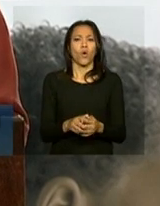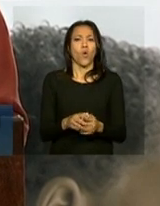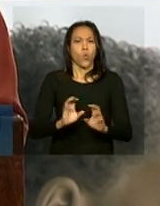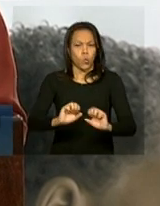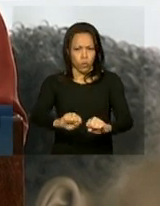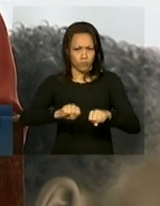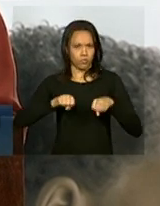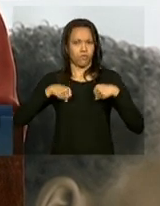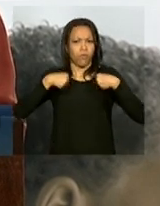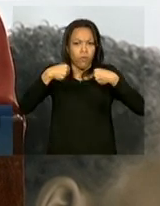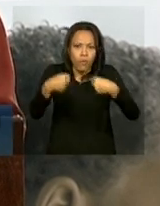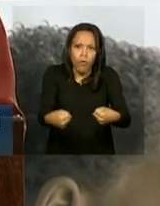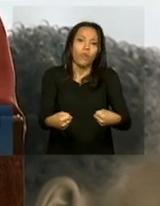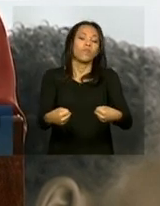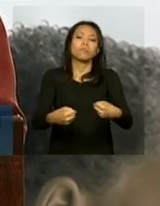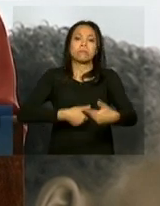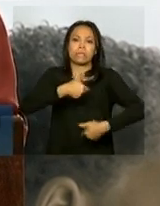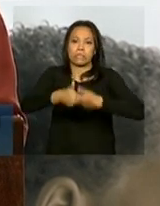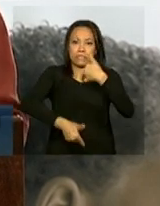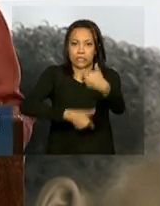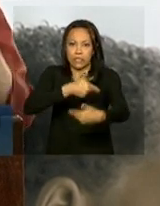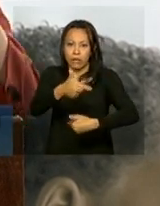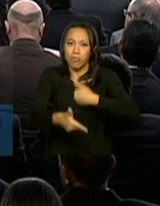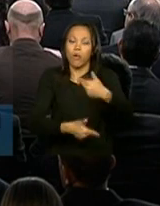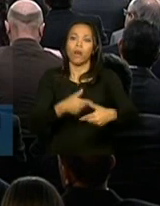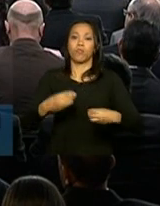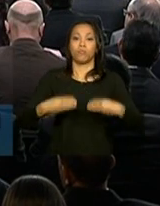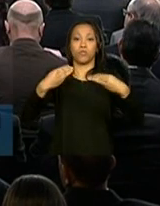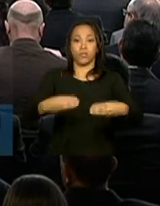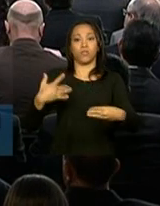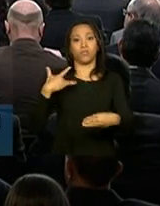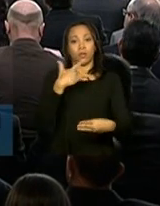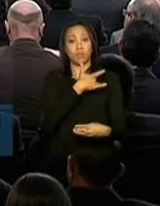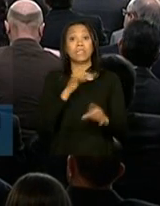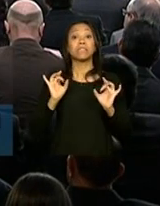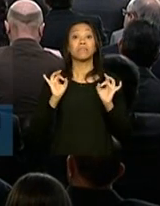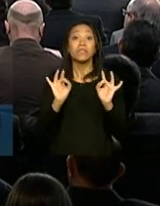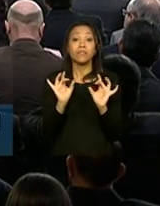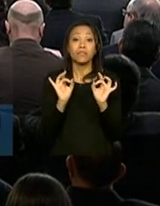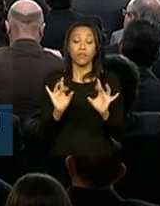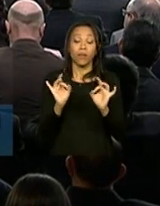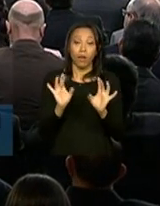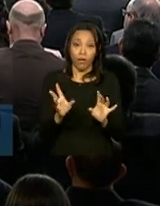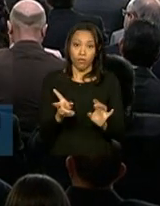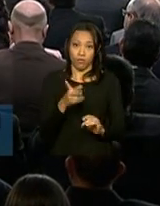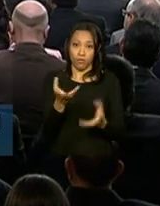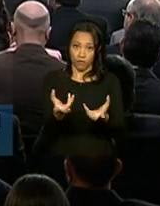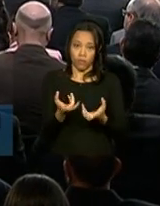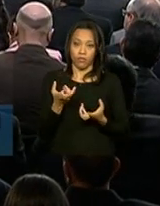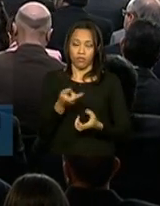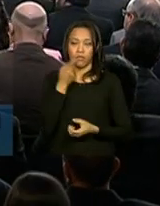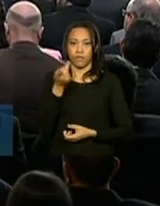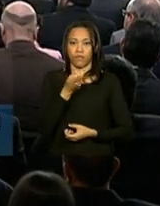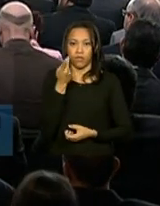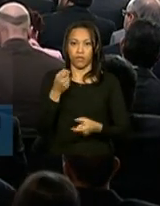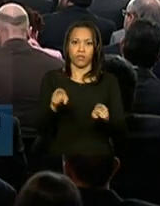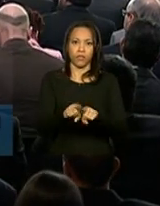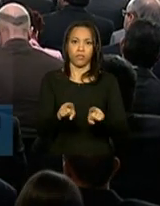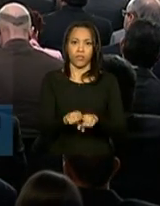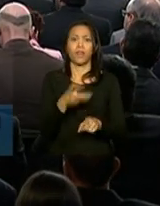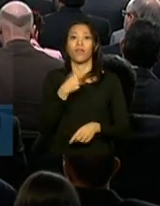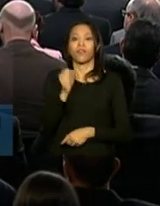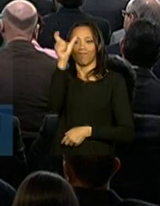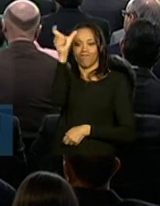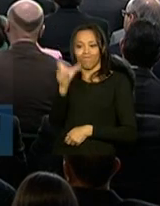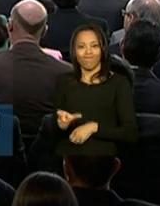esforço feito pelo Ministério da Saúde. Em especial, eu queria destacar a figura do